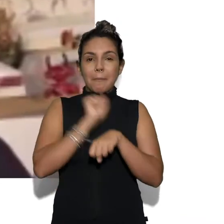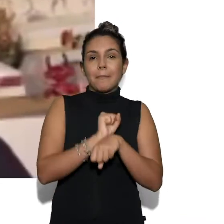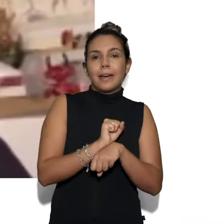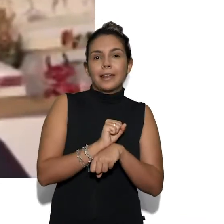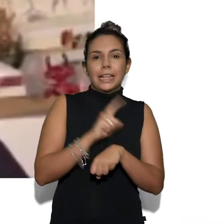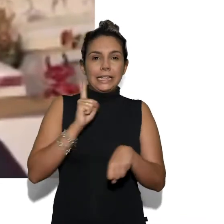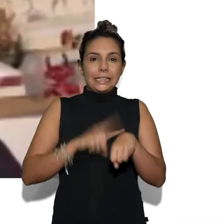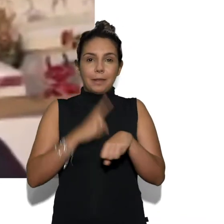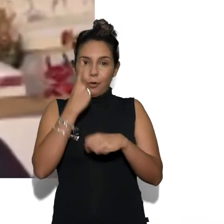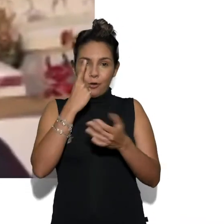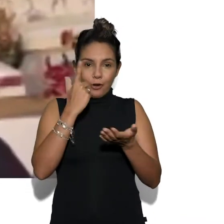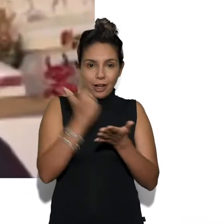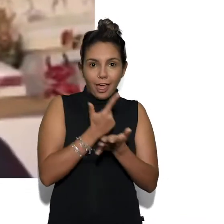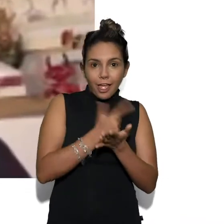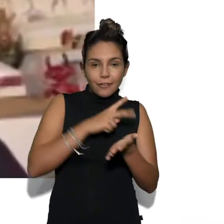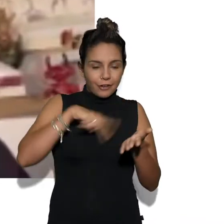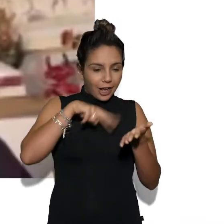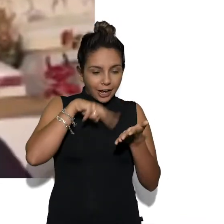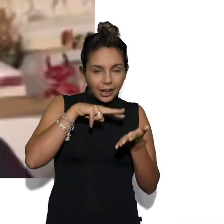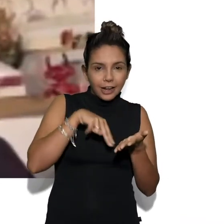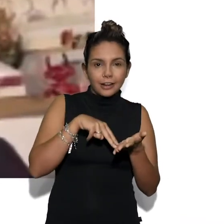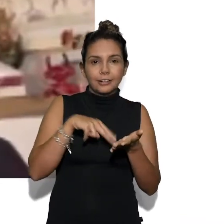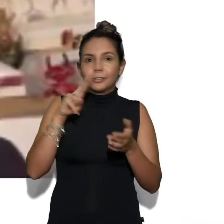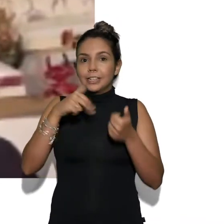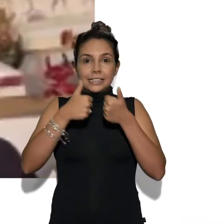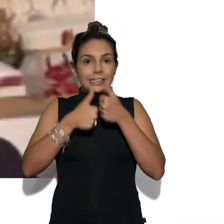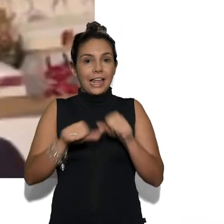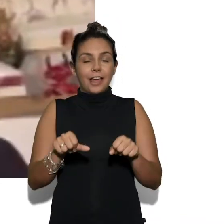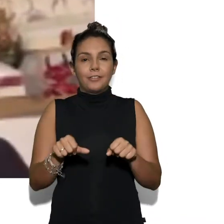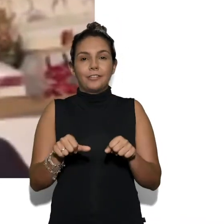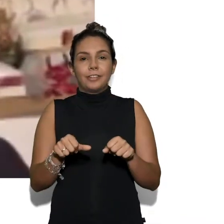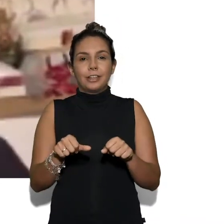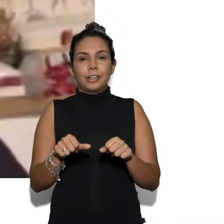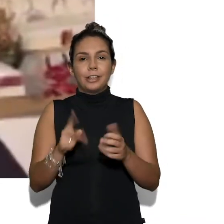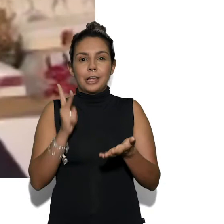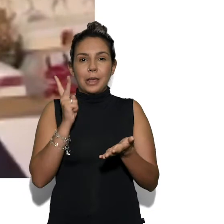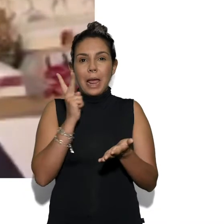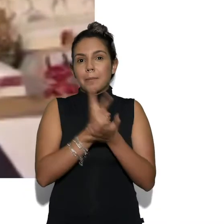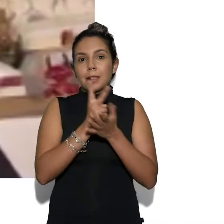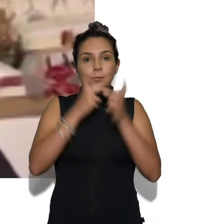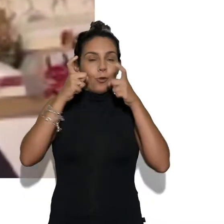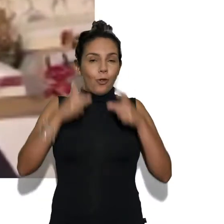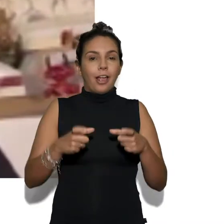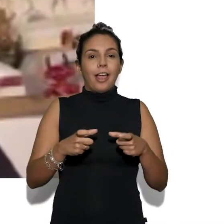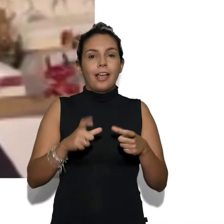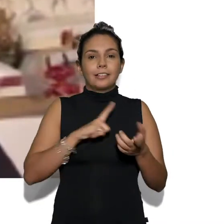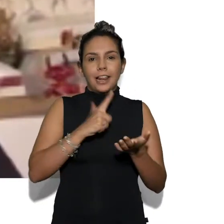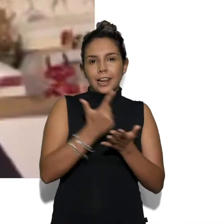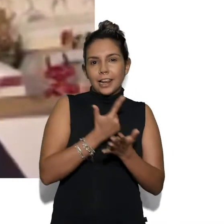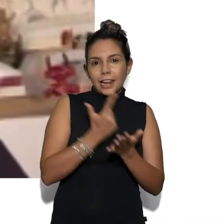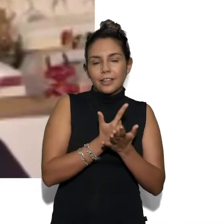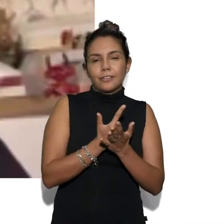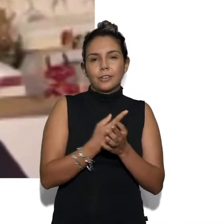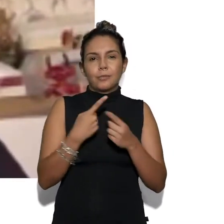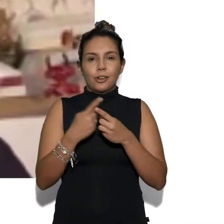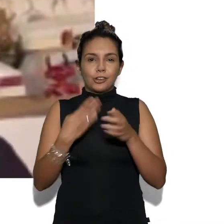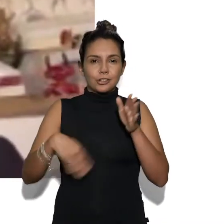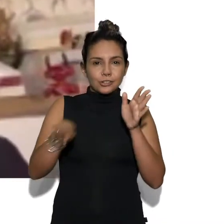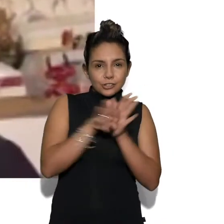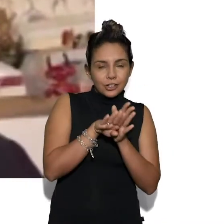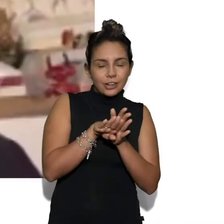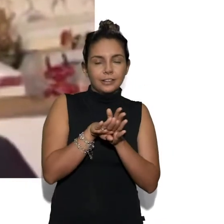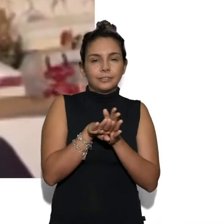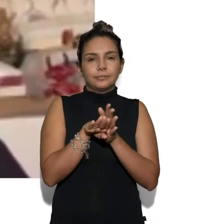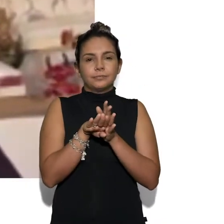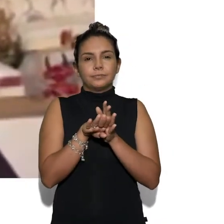para agarrar um livro continuamente, e depois nunca estava no mesmo sítio onde estavam os livros, porque eu chegava,